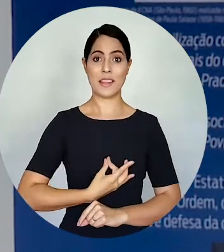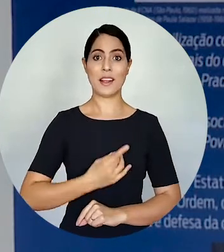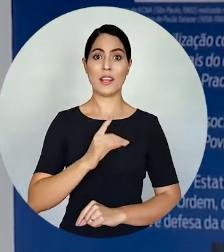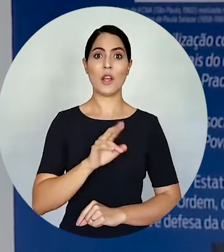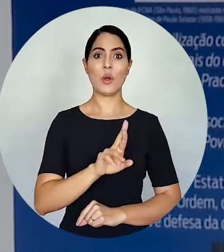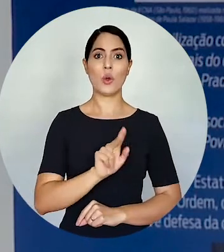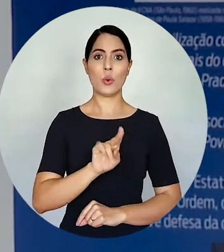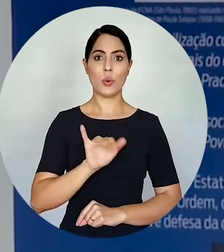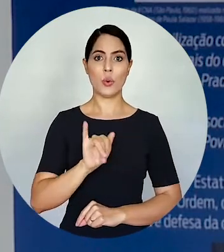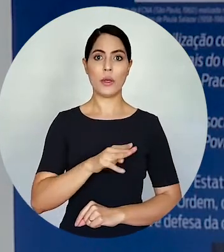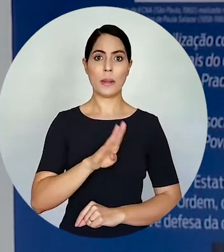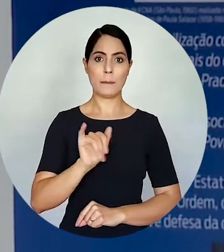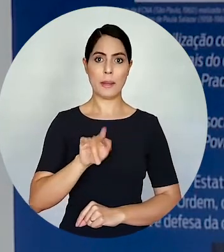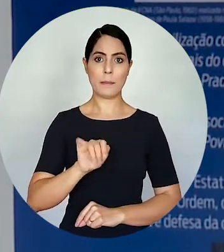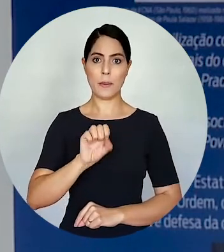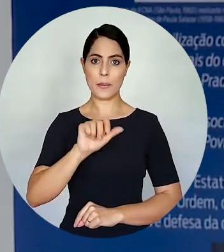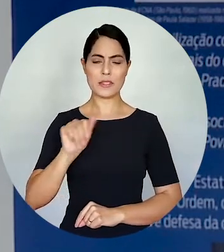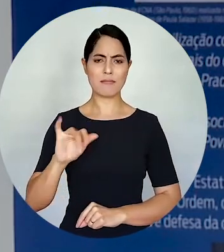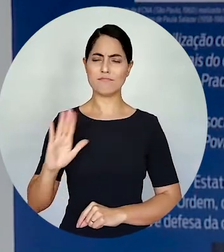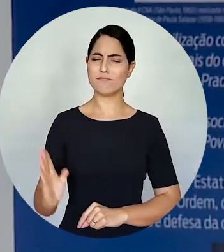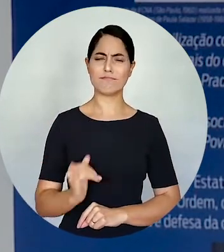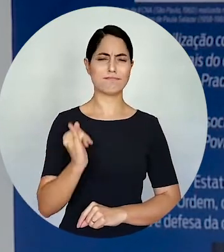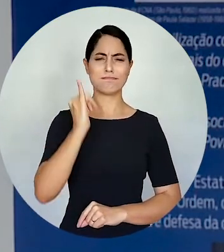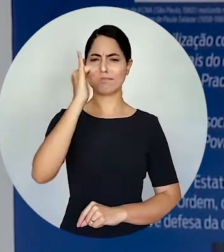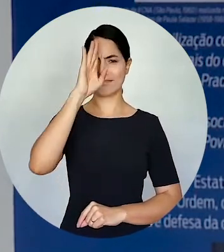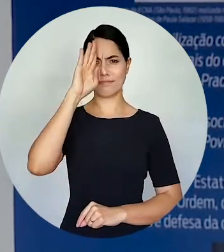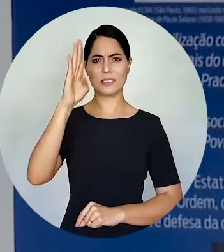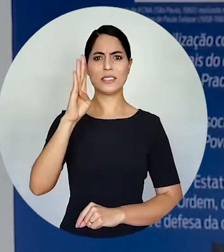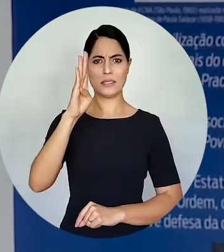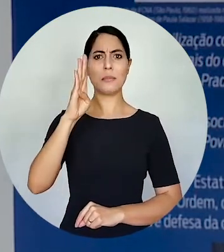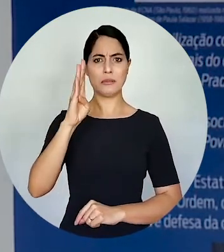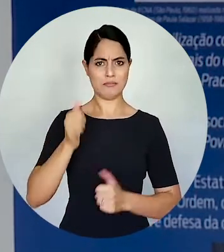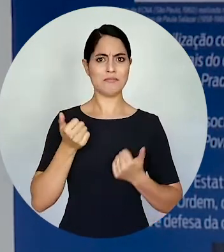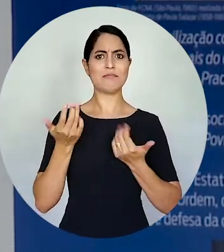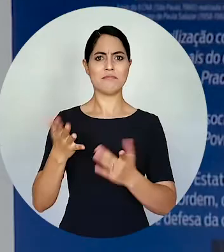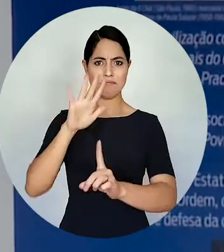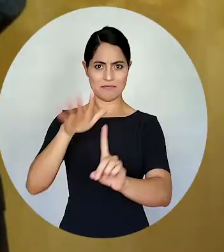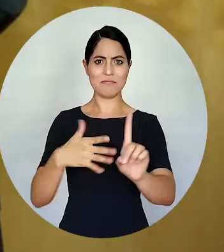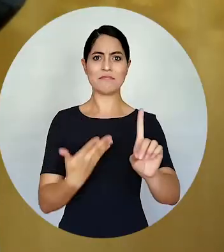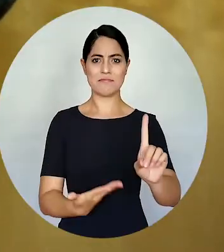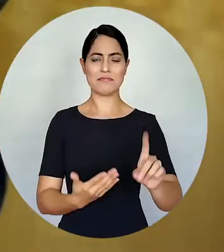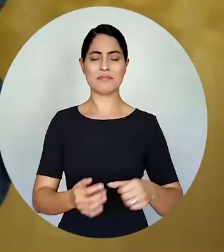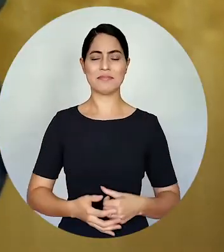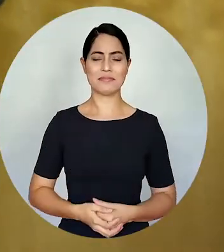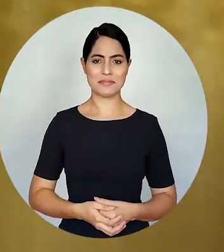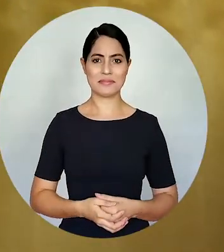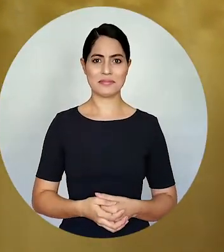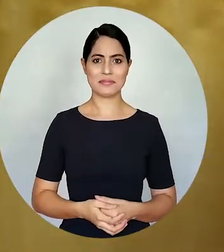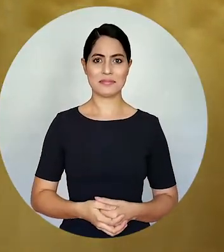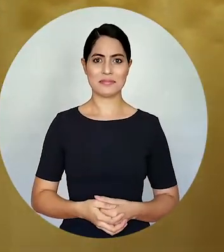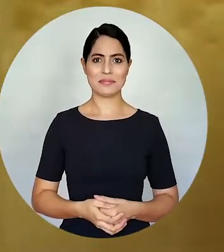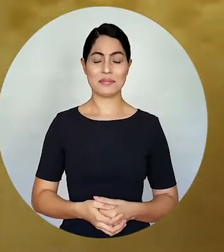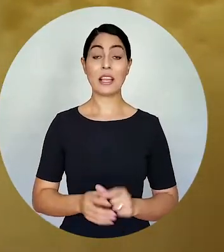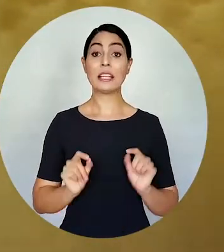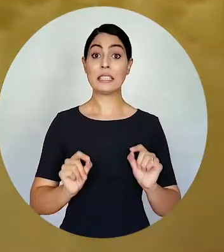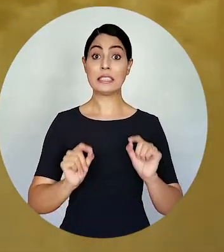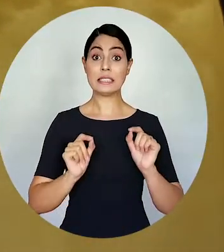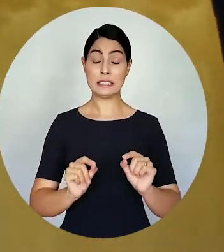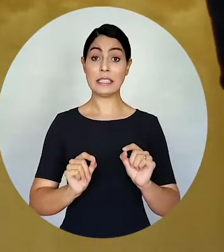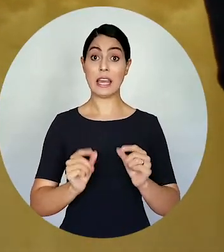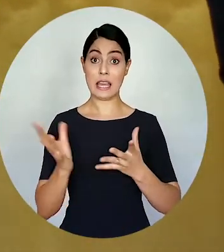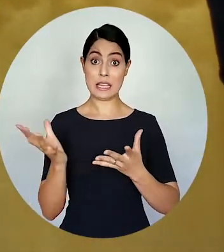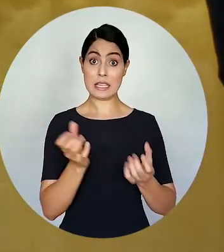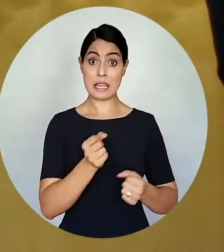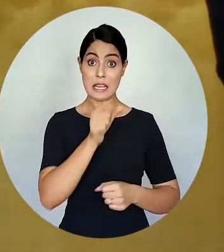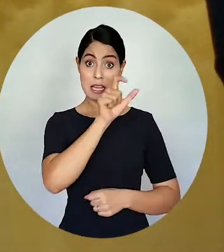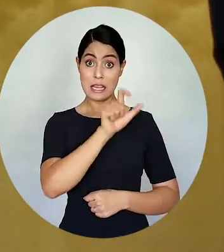Rui Barbosa, a mais alta honraria da advocacia brasileira. A condecoração foi dada ao conselheiro